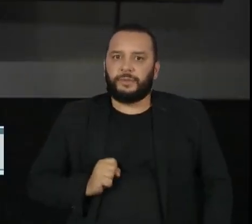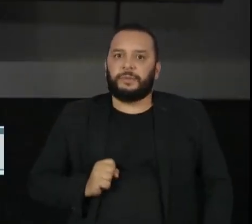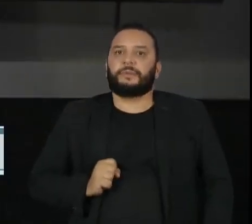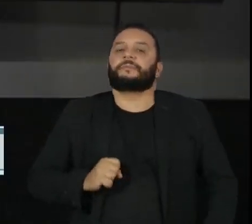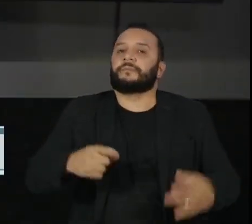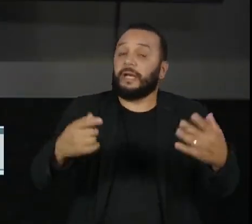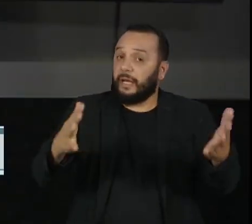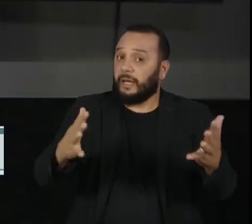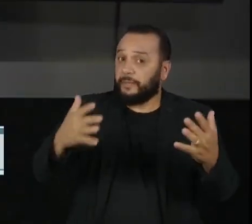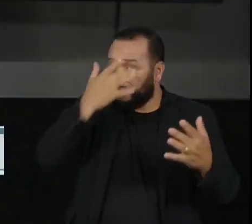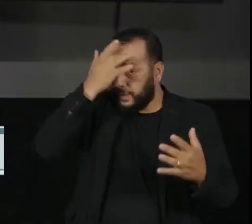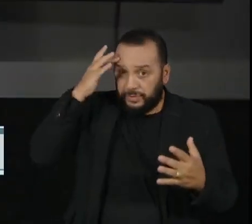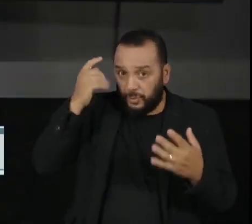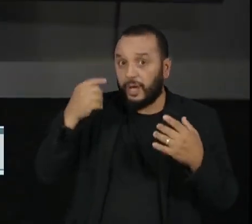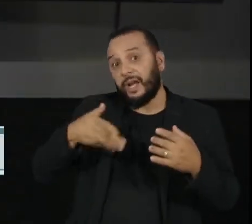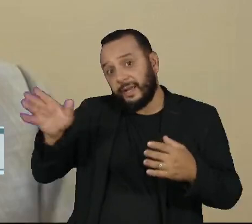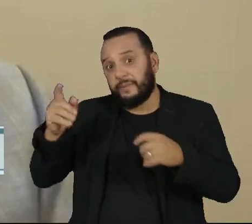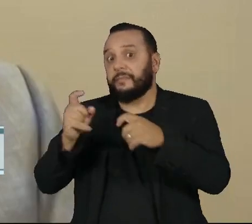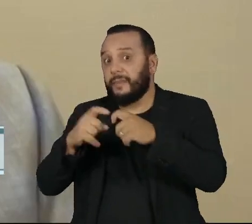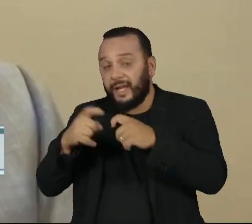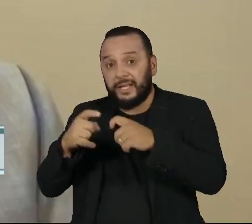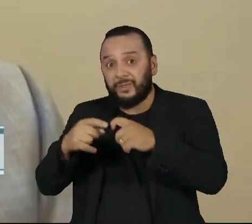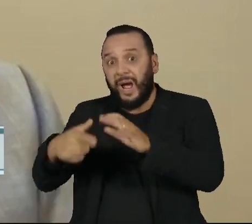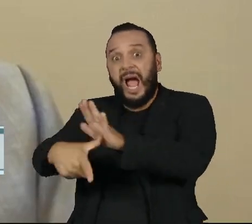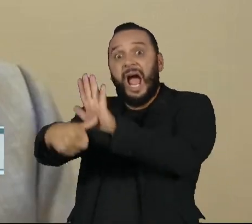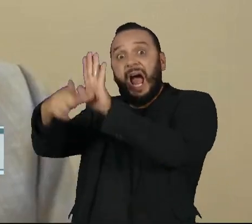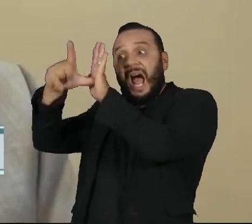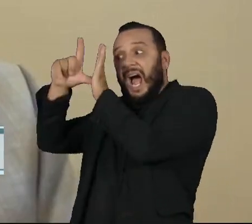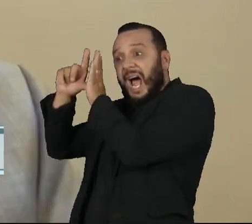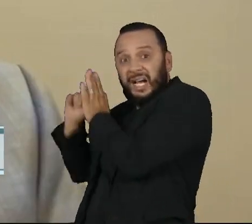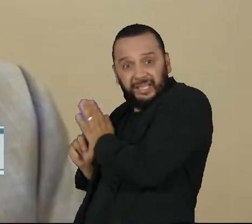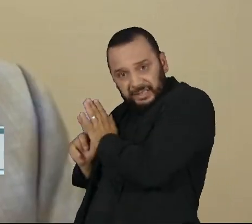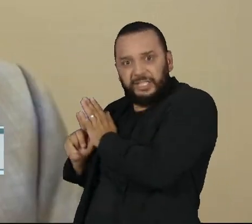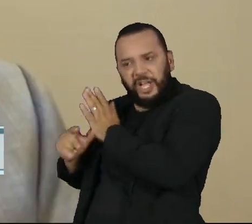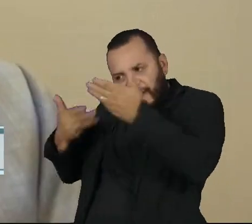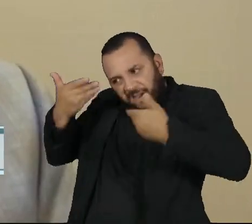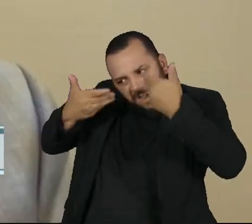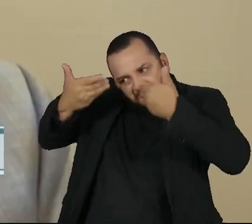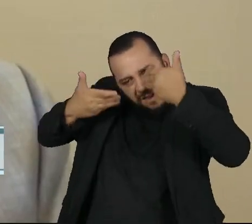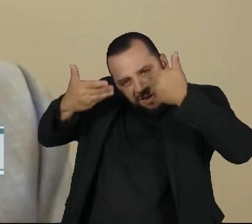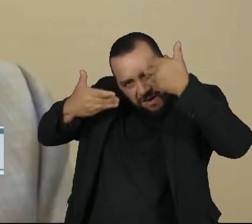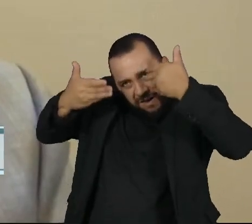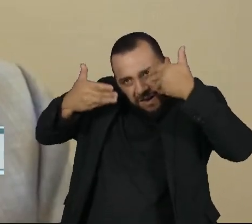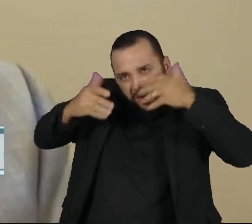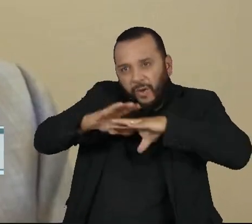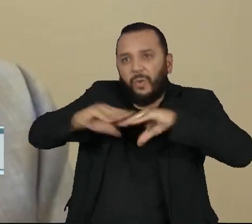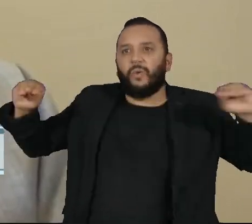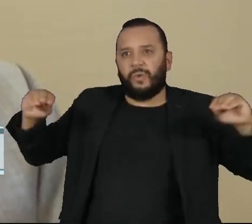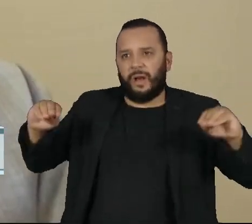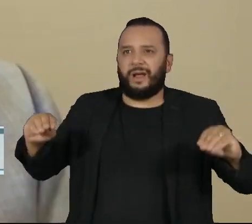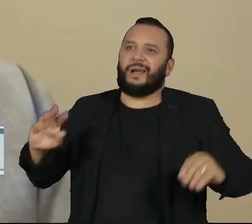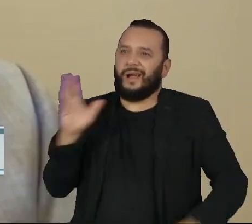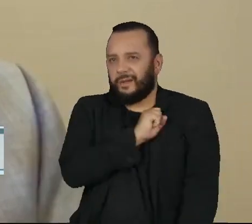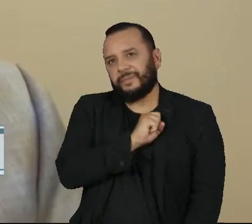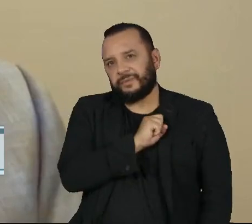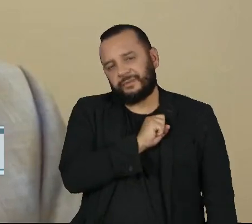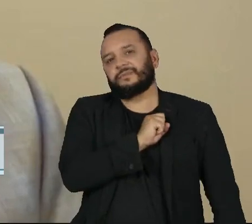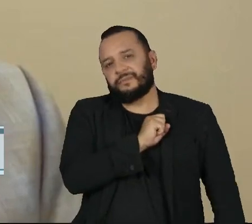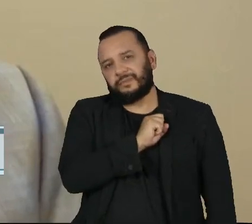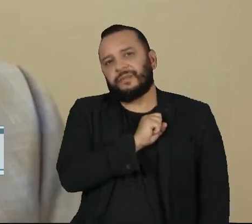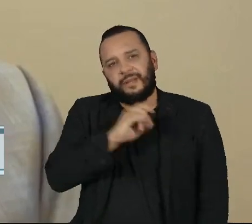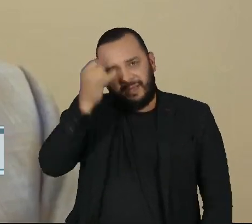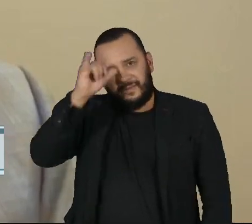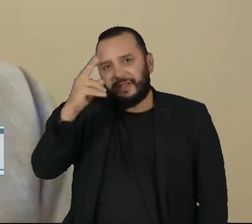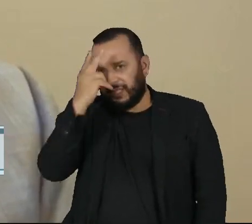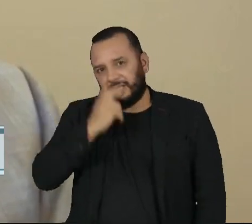que o paciente chegue no consultório antes que qualquer lesão esteja instalada, porque a gente consegue iniciar o tratamento e